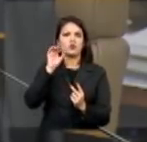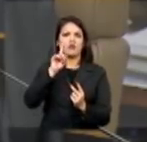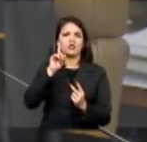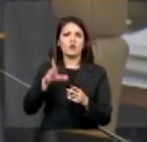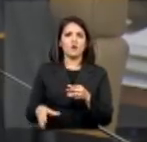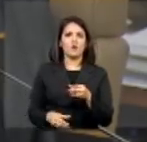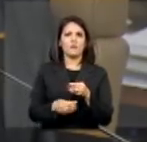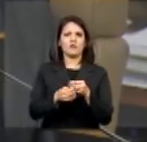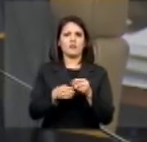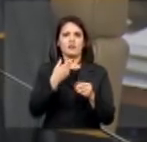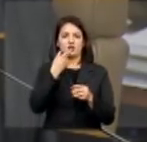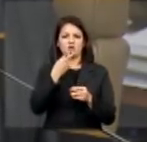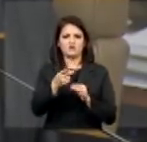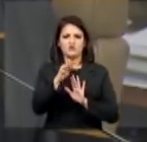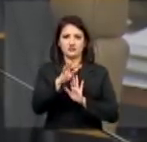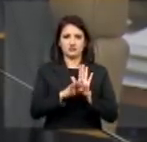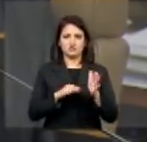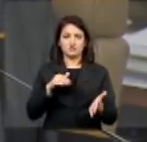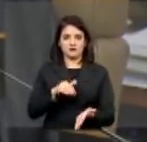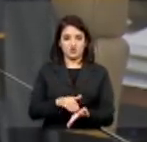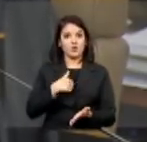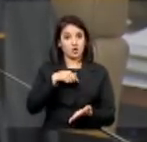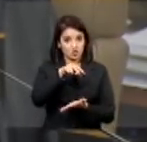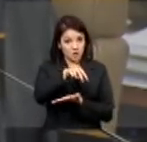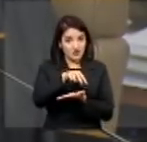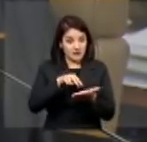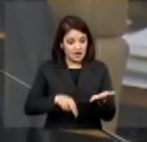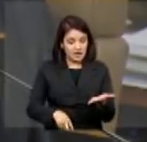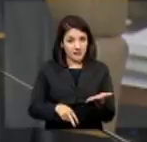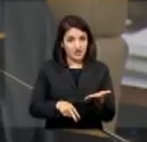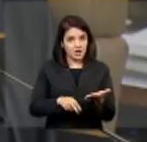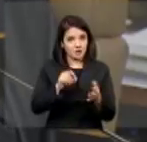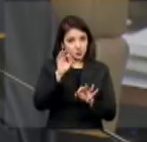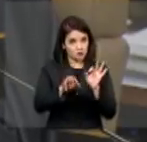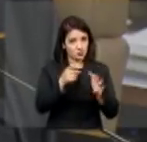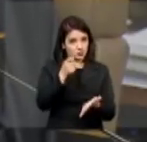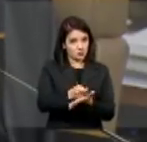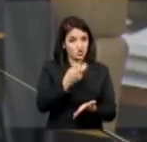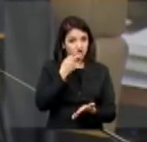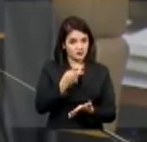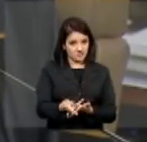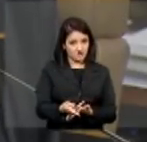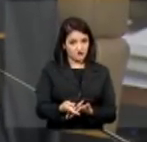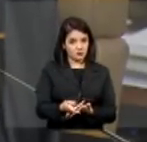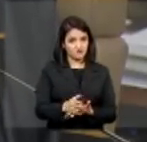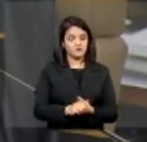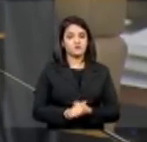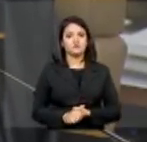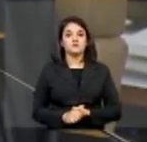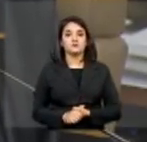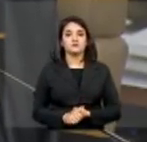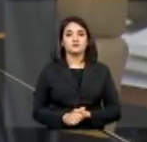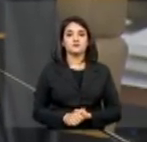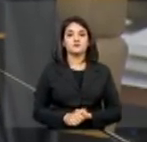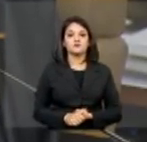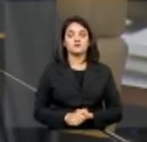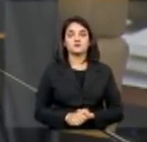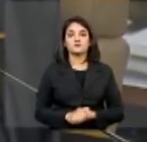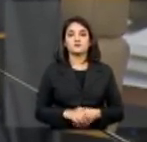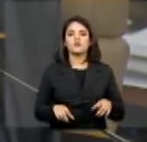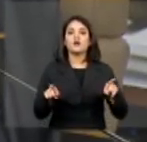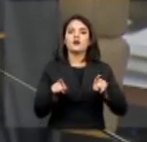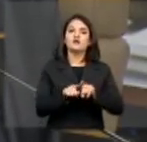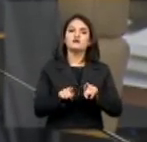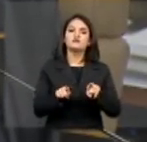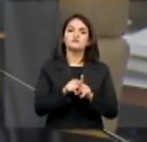finais rolando literalmente que está na informação do juiz inclusive com as conjugações verbais registro ainda